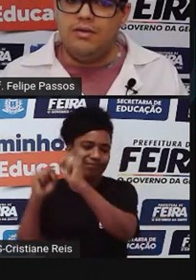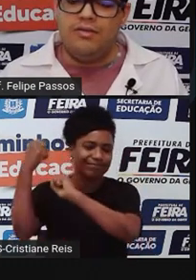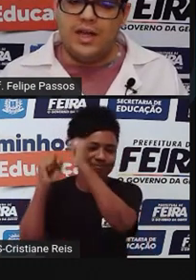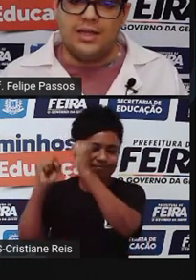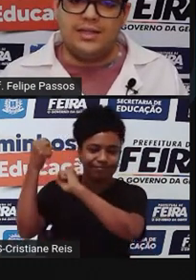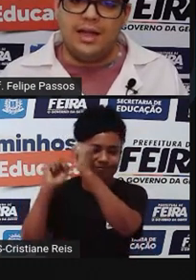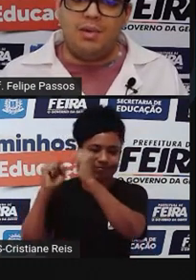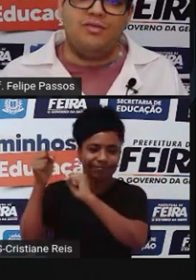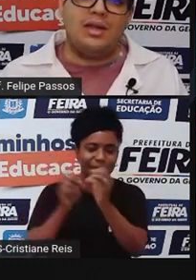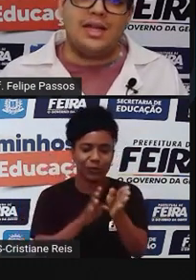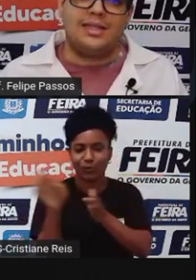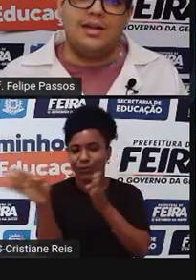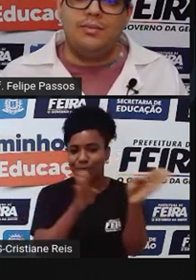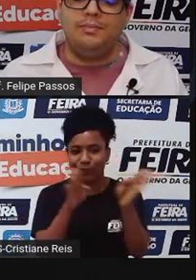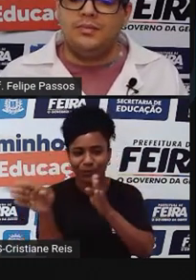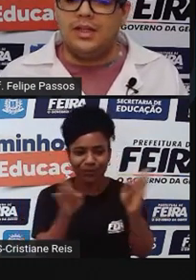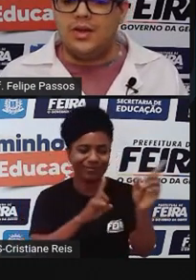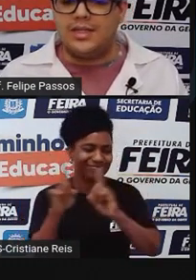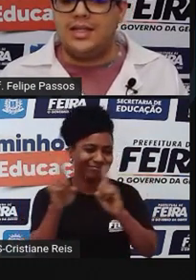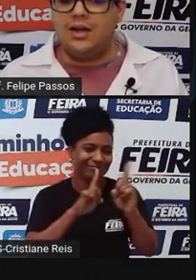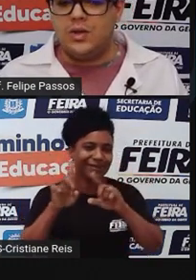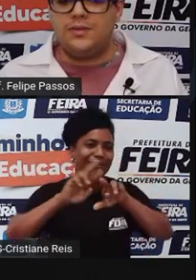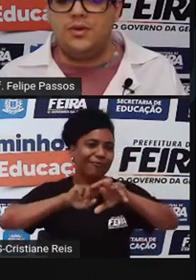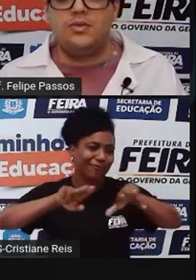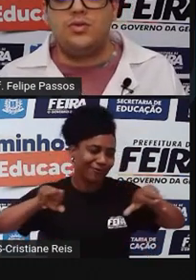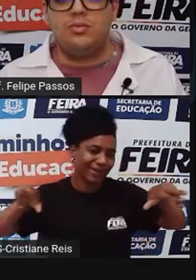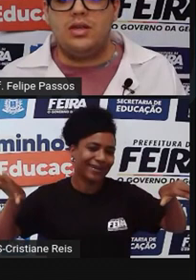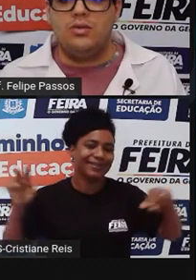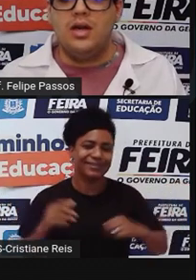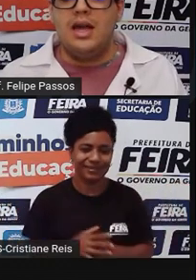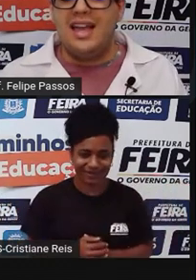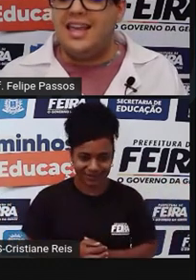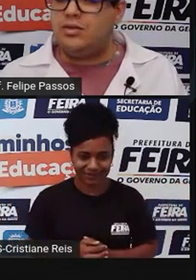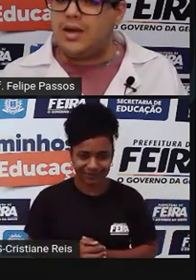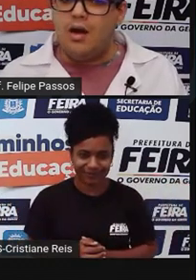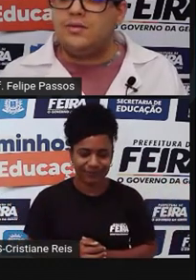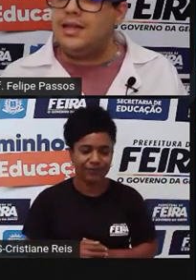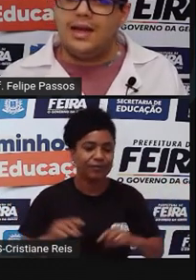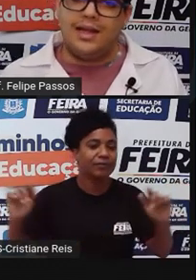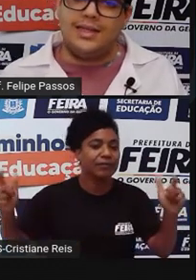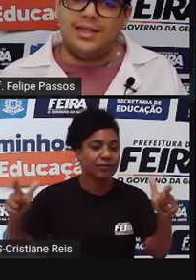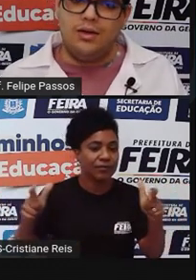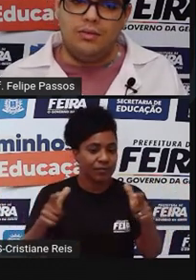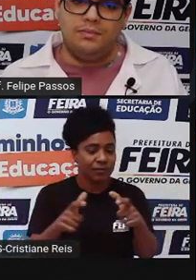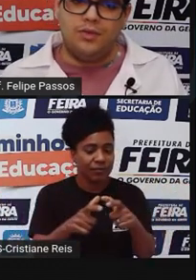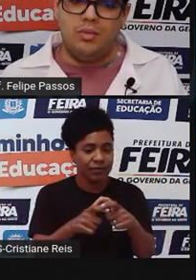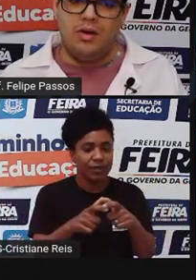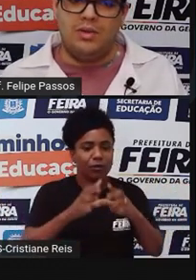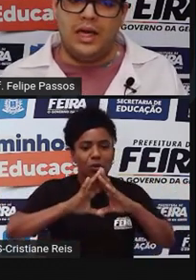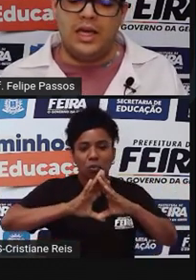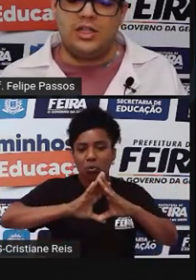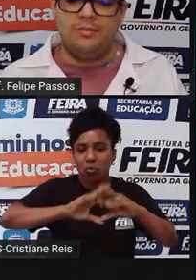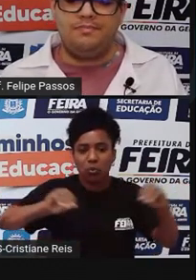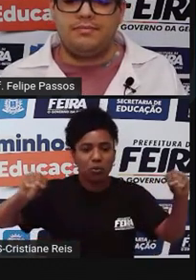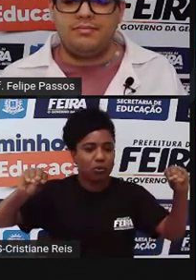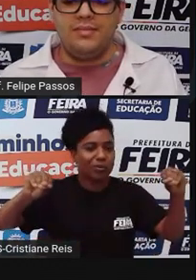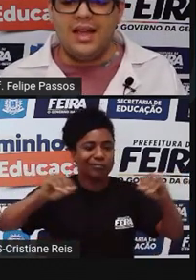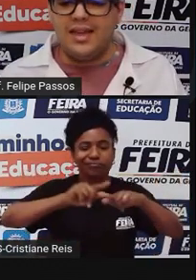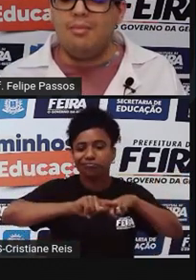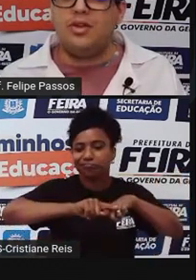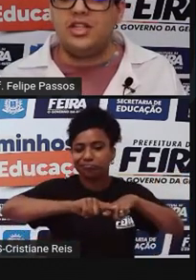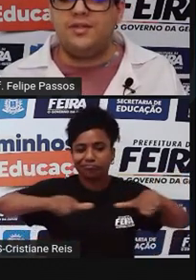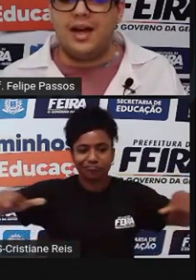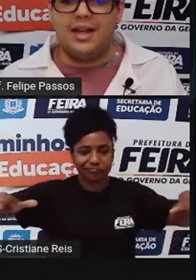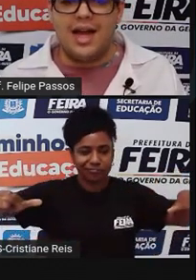e vias né pavimentação Então essas lá o nosso lindo es causam a degradação do meio ambiente